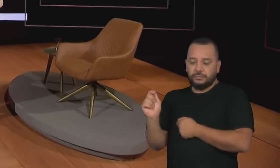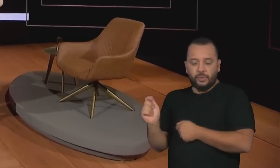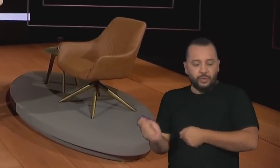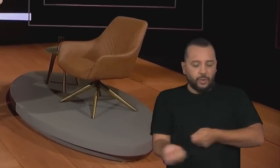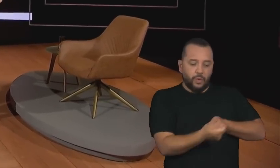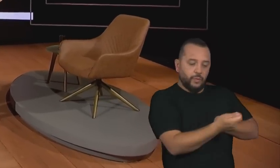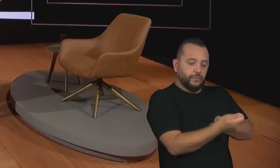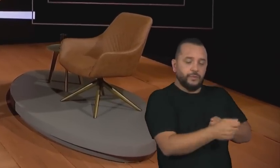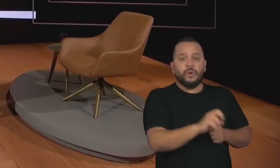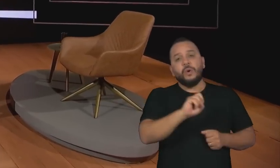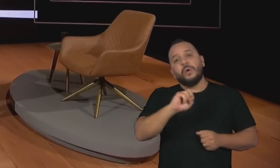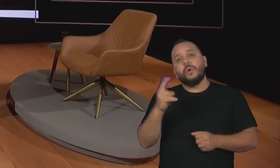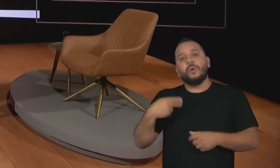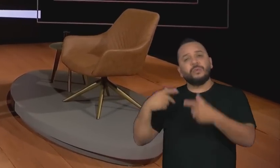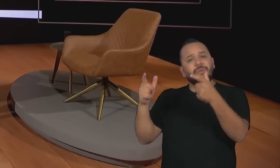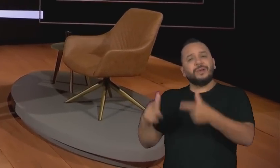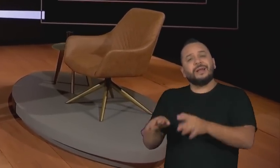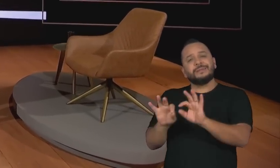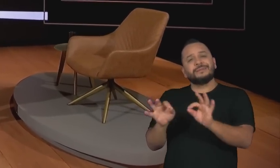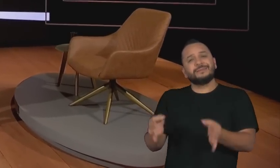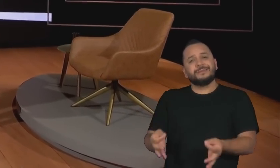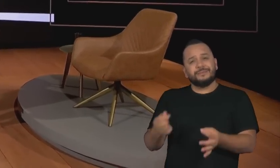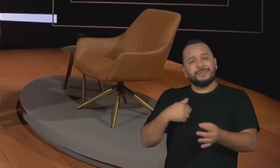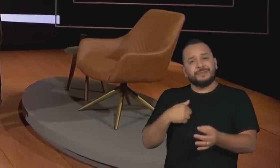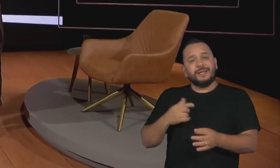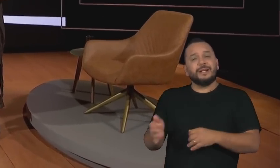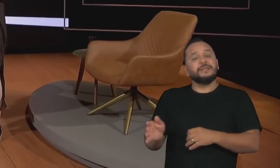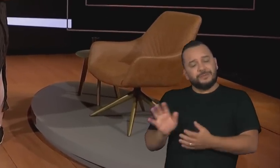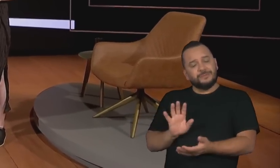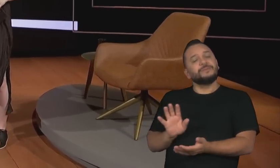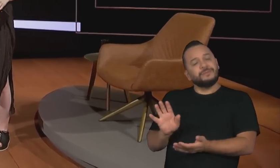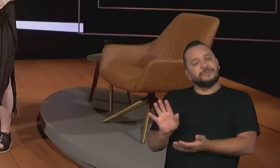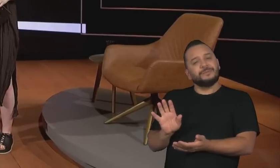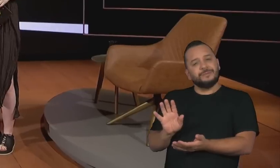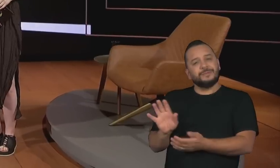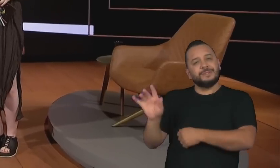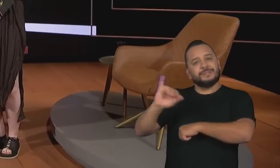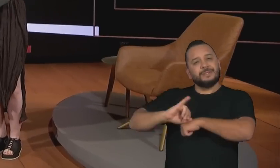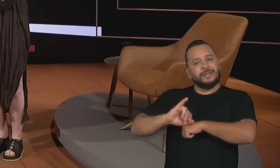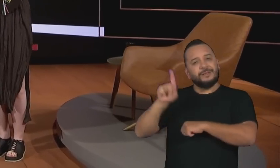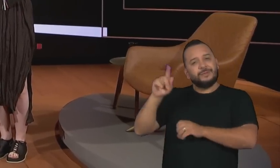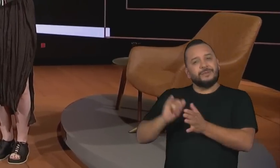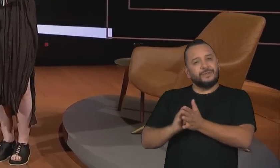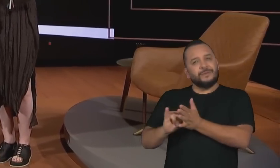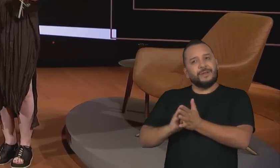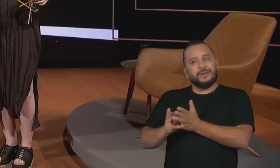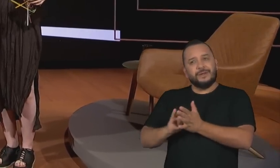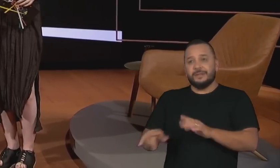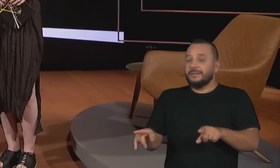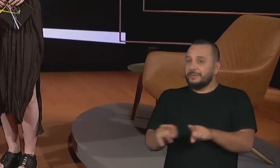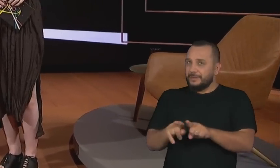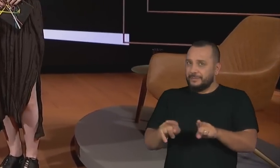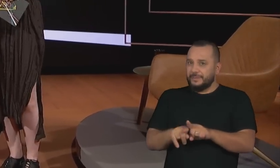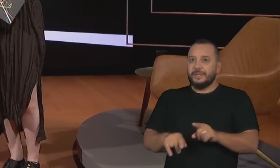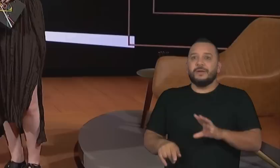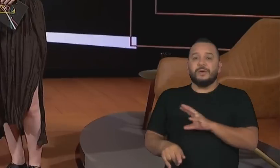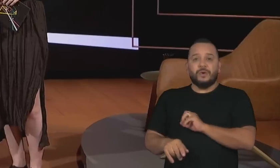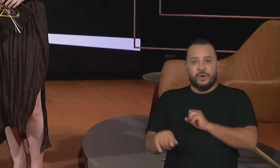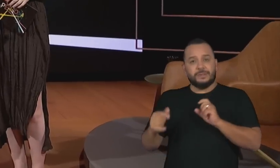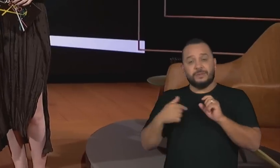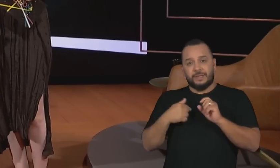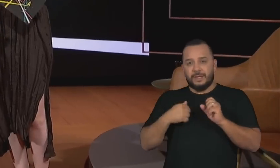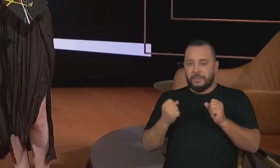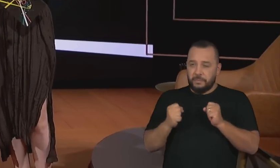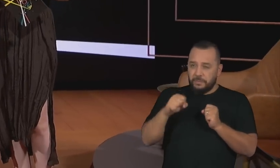também num cubículo caótico no centro de Nova York. Da mesma forma que ele se joga de corpo e alma num ringue de